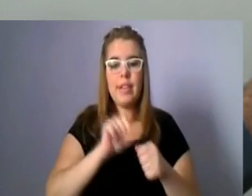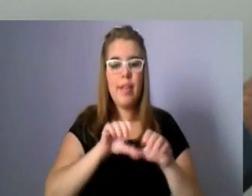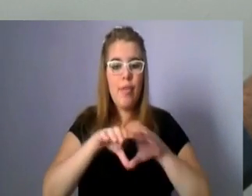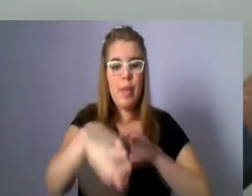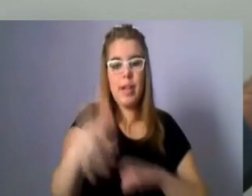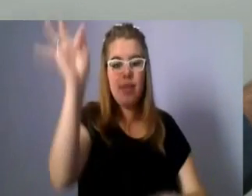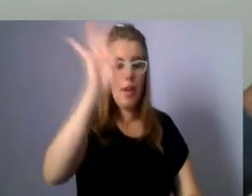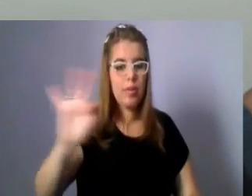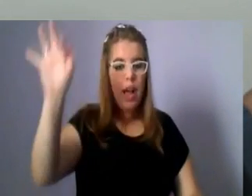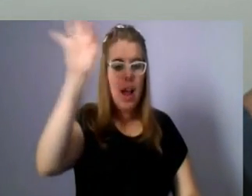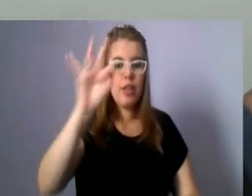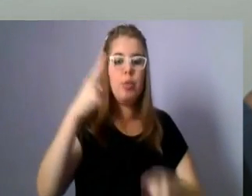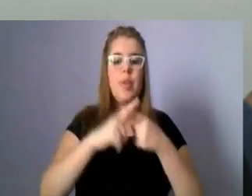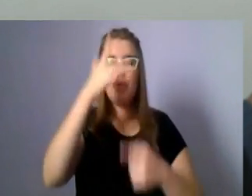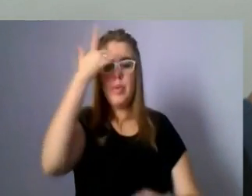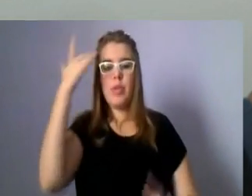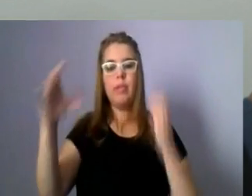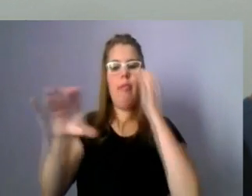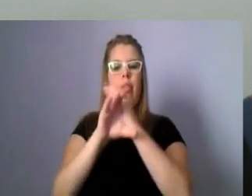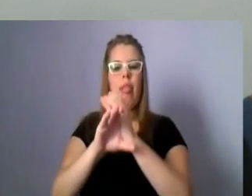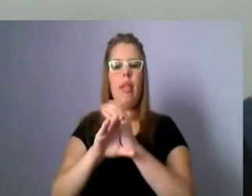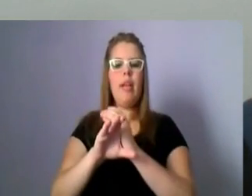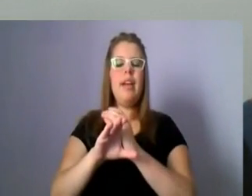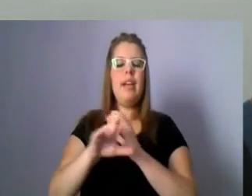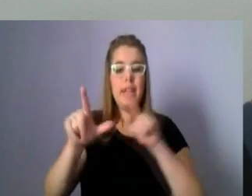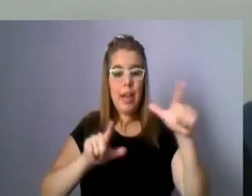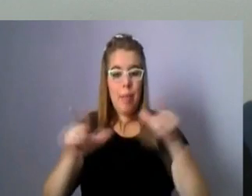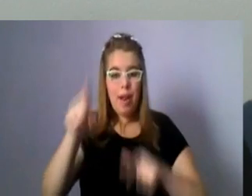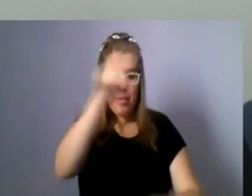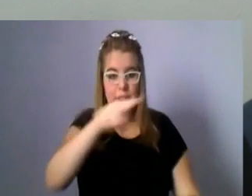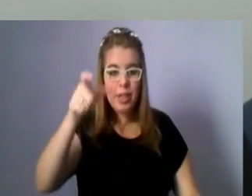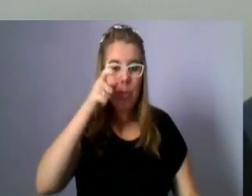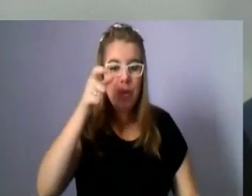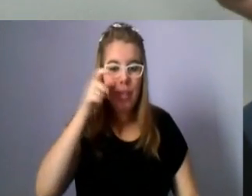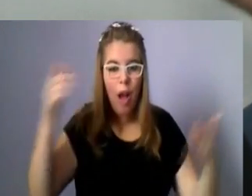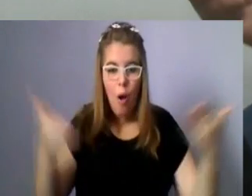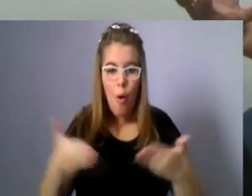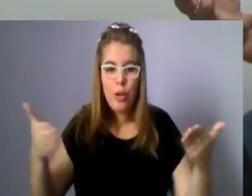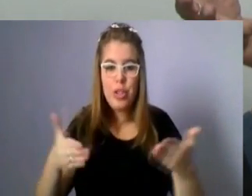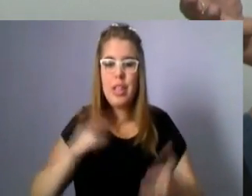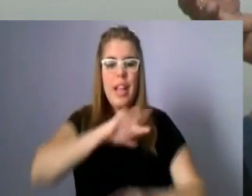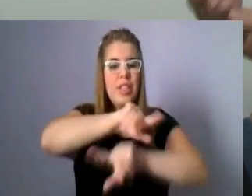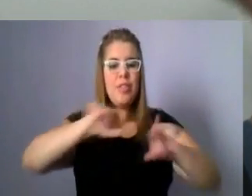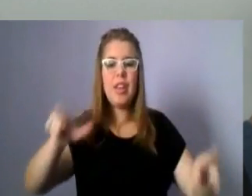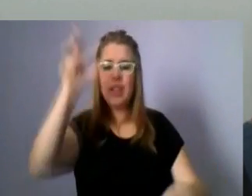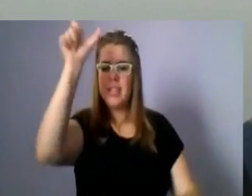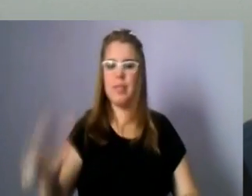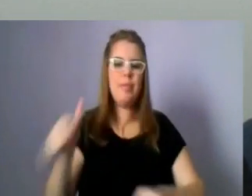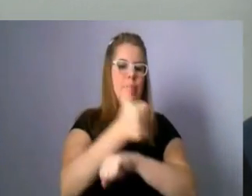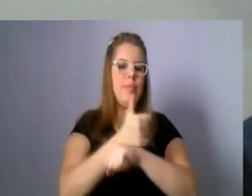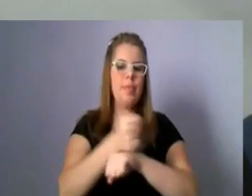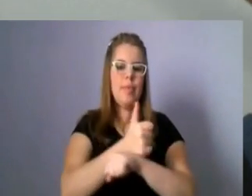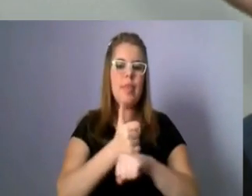uma faculdade, porque as pessoas não conseguem se comunicar. Então todo esse trabalho aqui que você pôde observar hoje, são